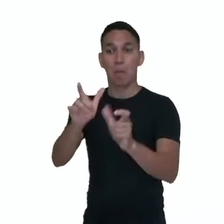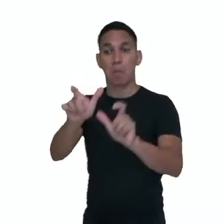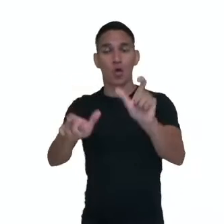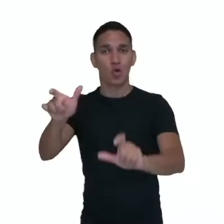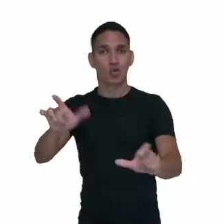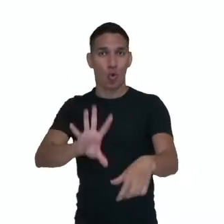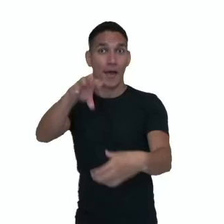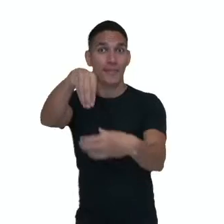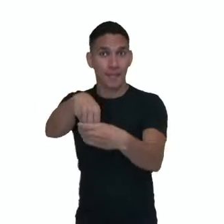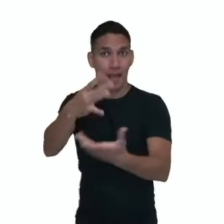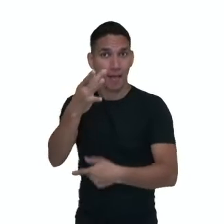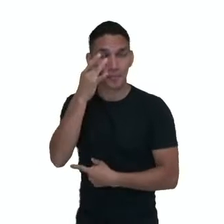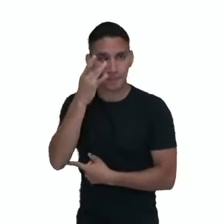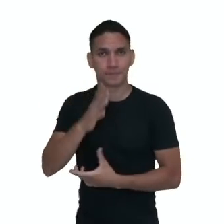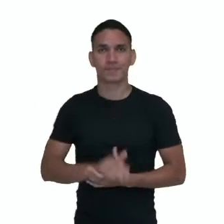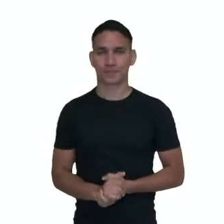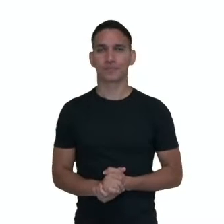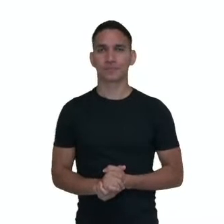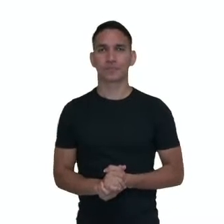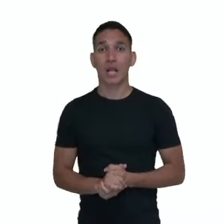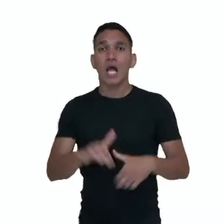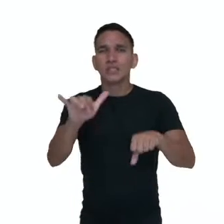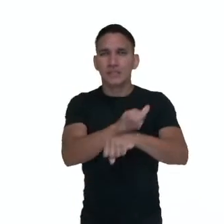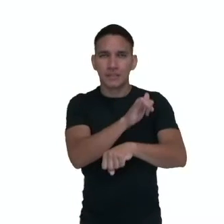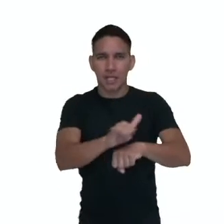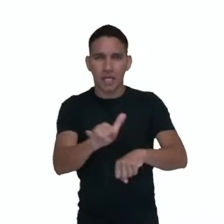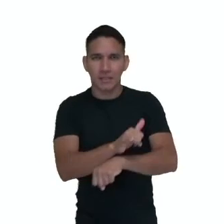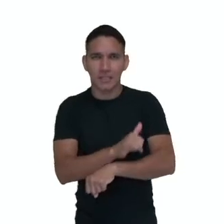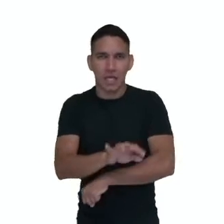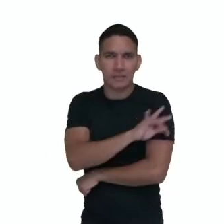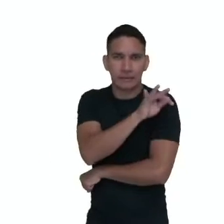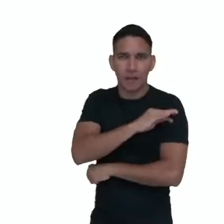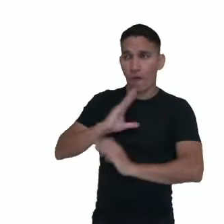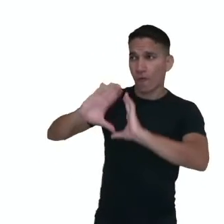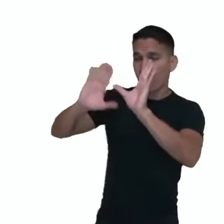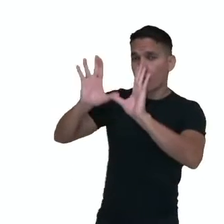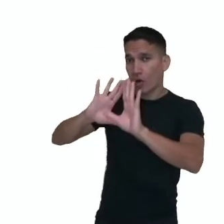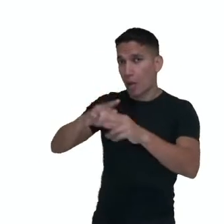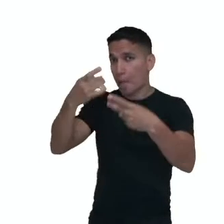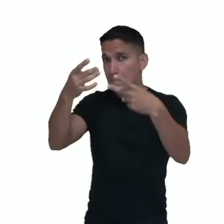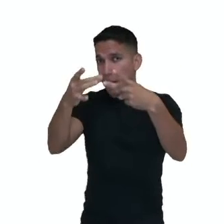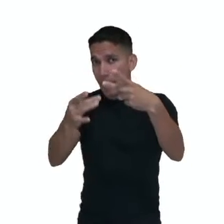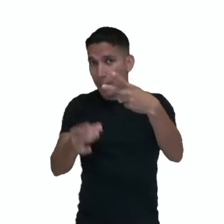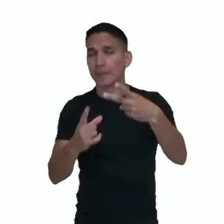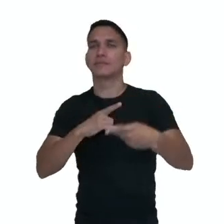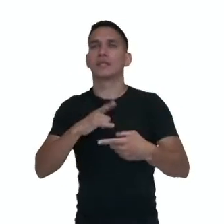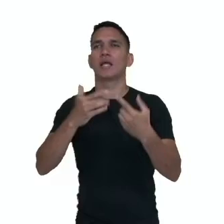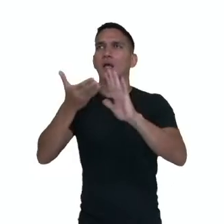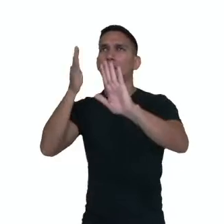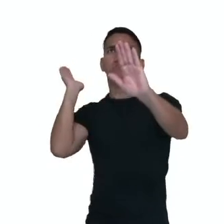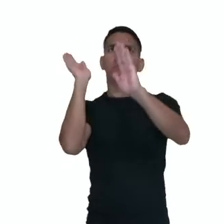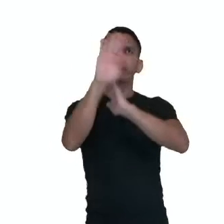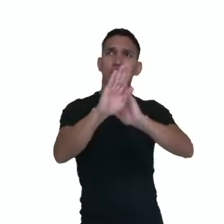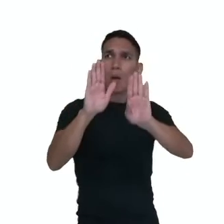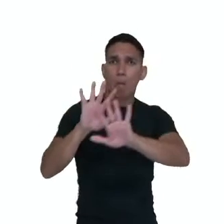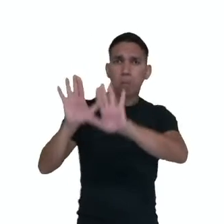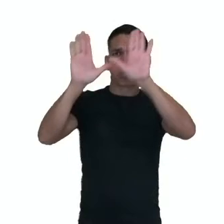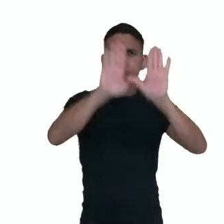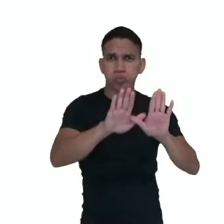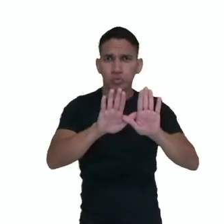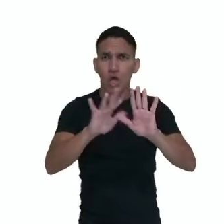em quadra. Os fundamentos do voleibol nós podemos colocar como saque, bloqueio,